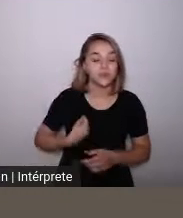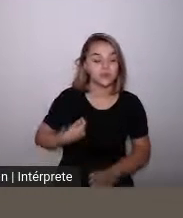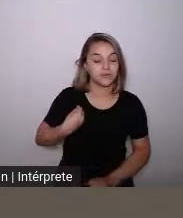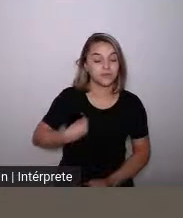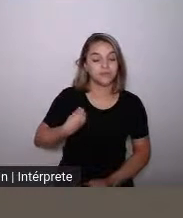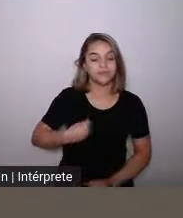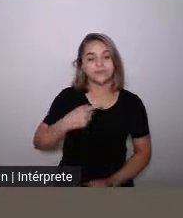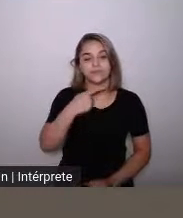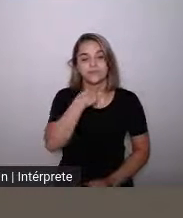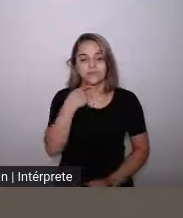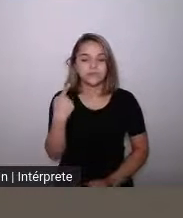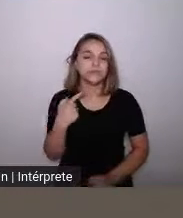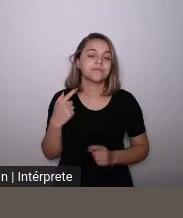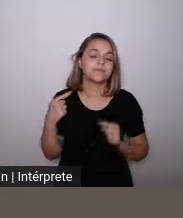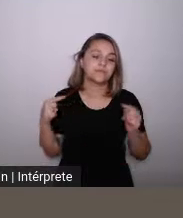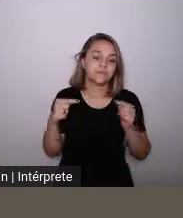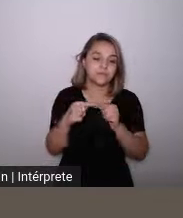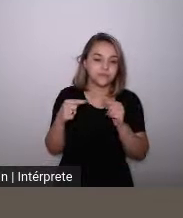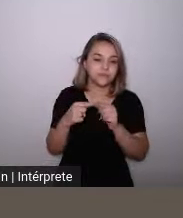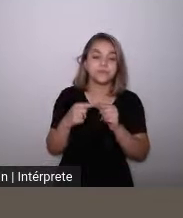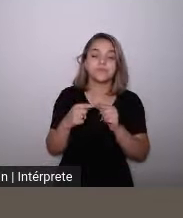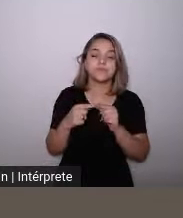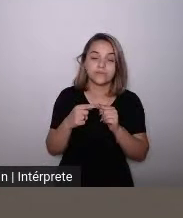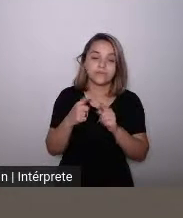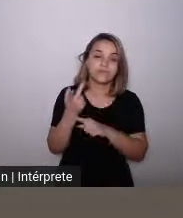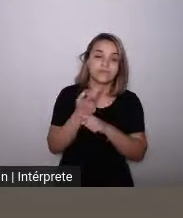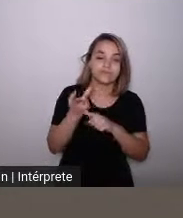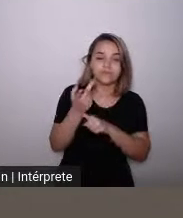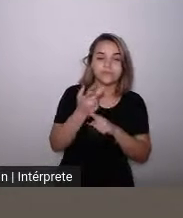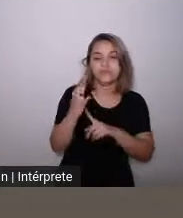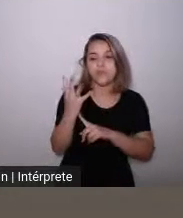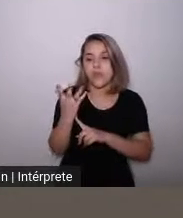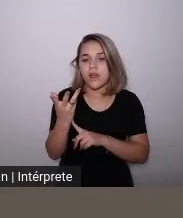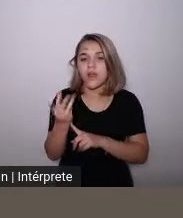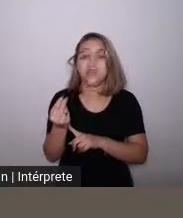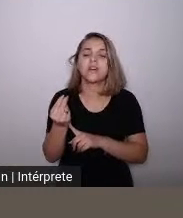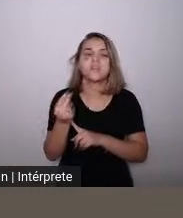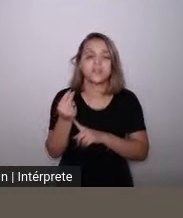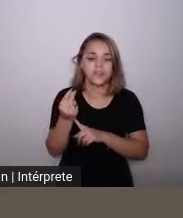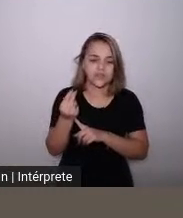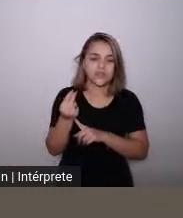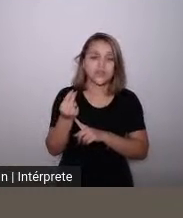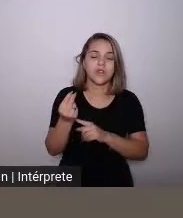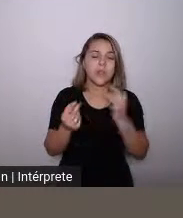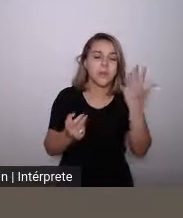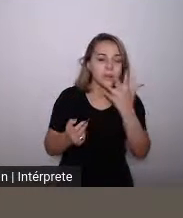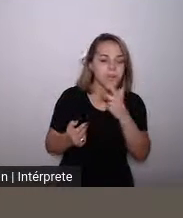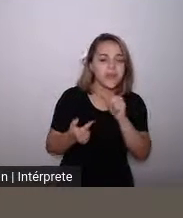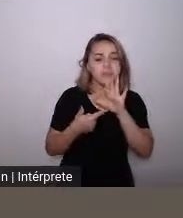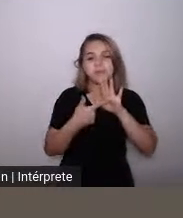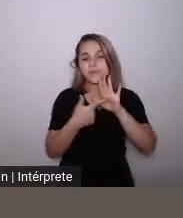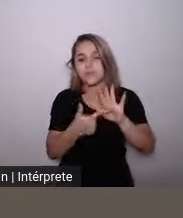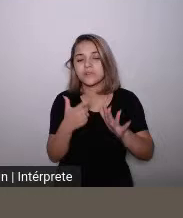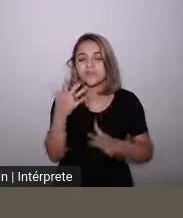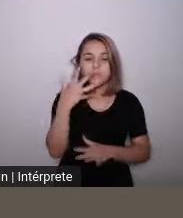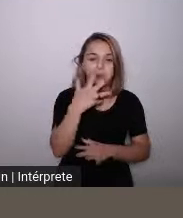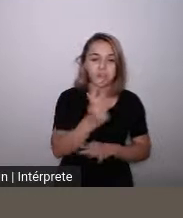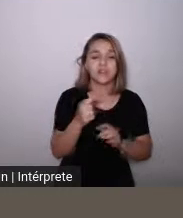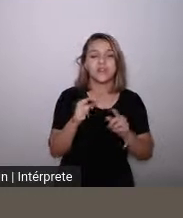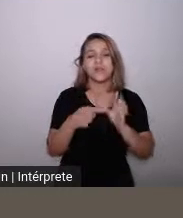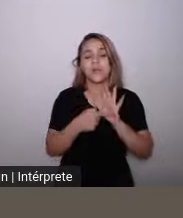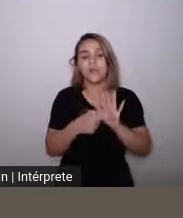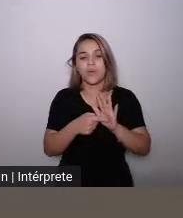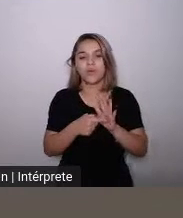decadentismo, associada ao esteticismo como busca da arte pela arte, da beleza pela beleza, se configura como reconhecimento dos limites